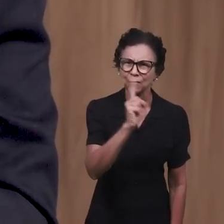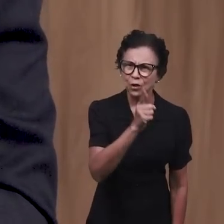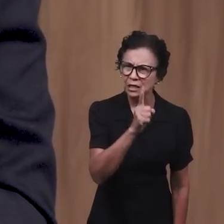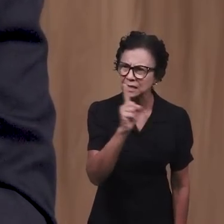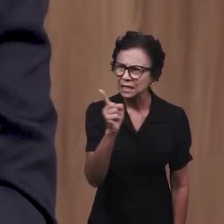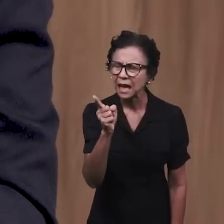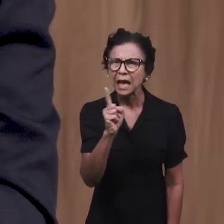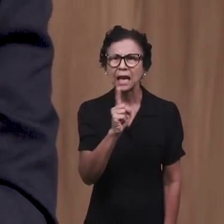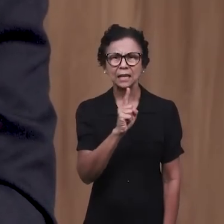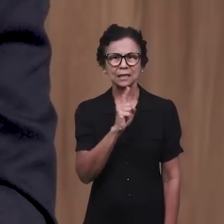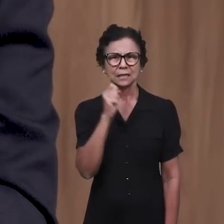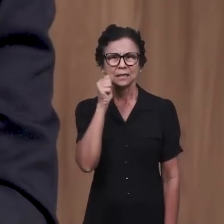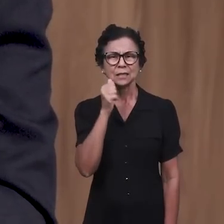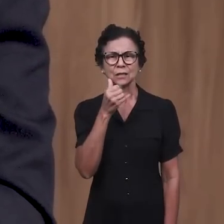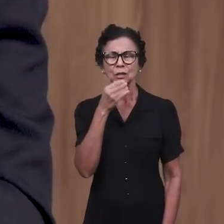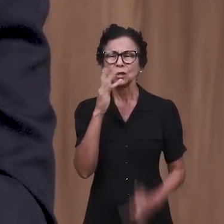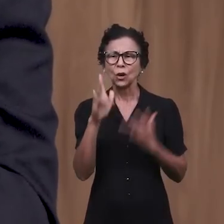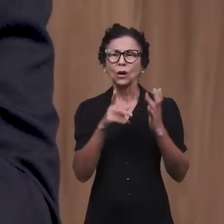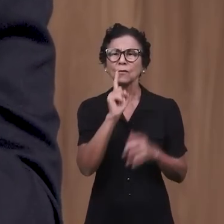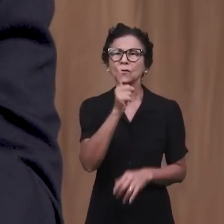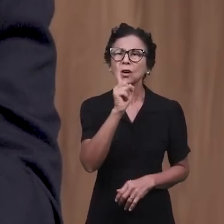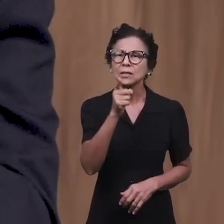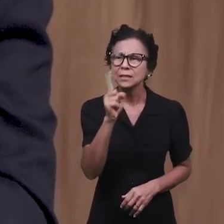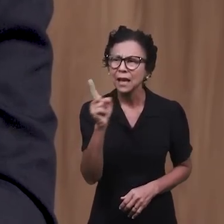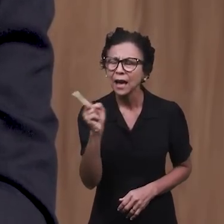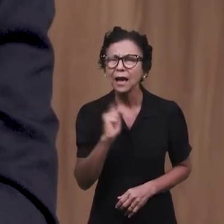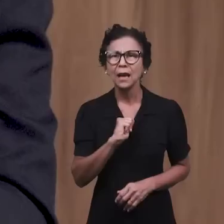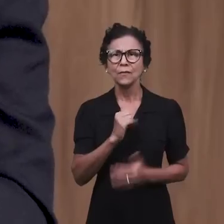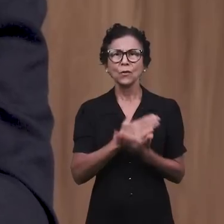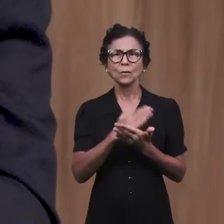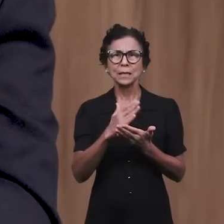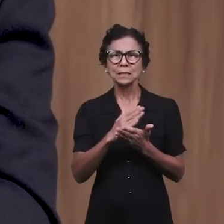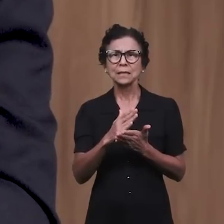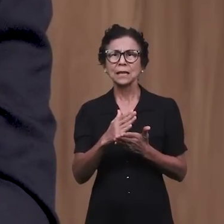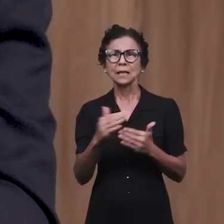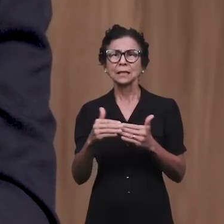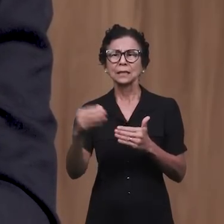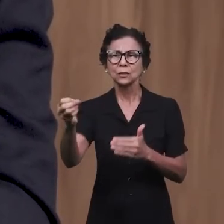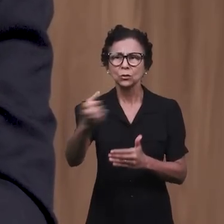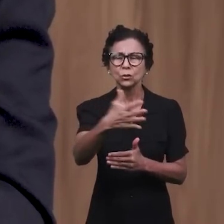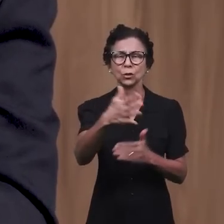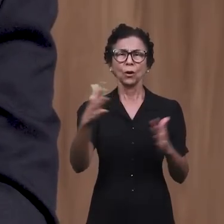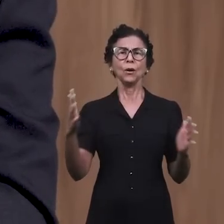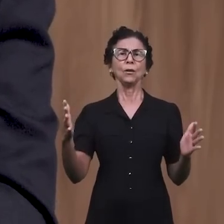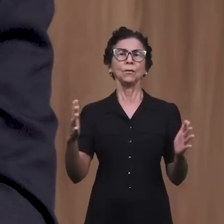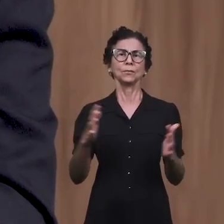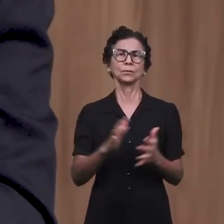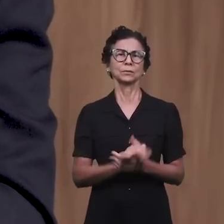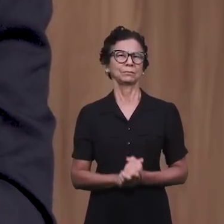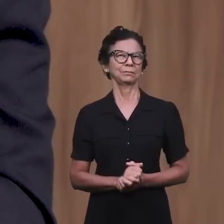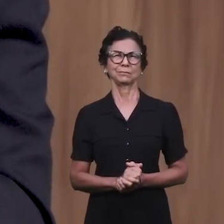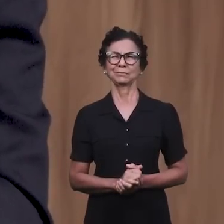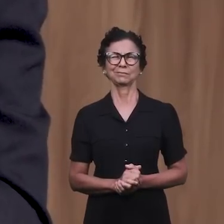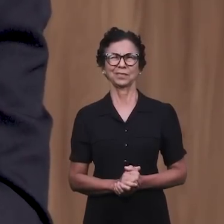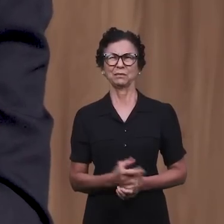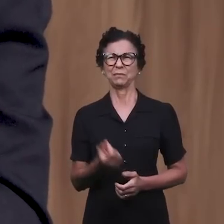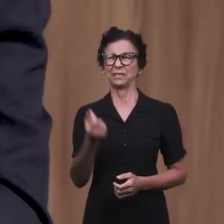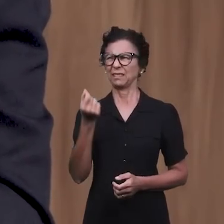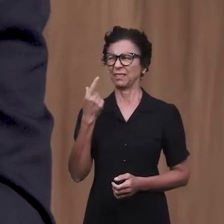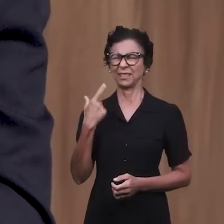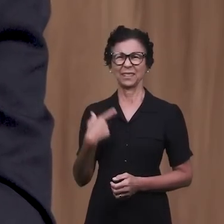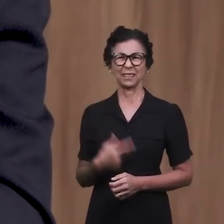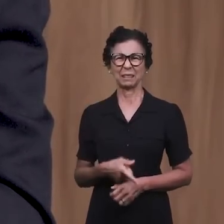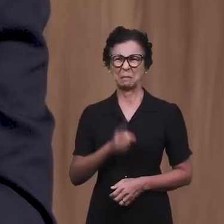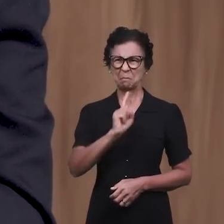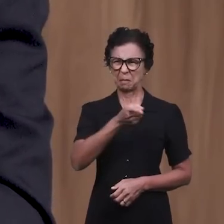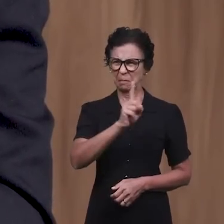começar uma nova vida e tal. Entendeu? Então isso não é ético. As pessoas olham isso e vê que há um comportamento estranho, mas